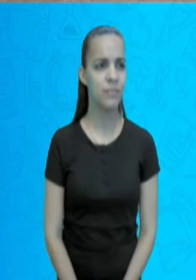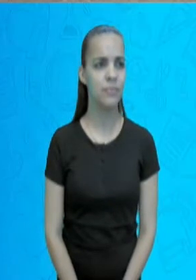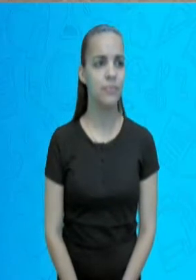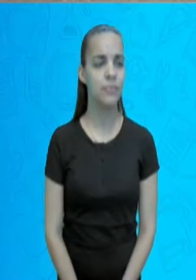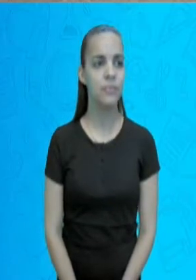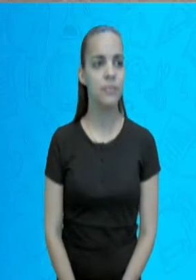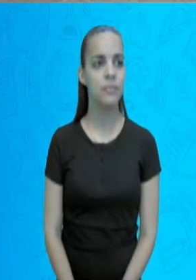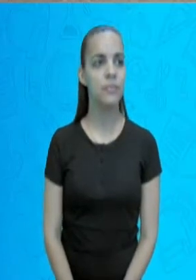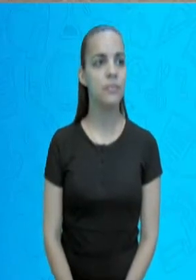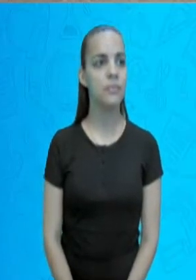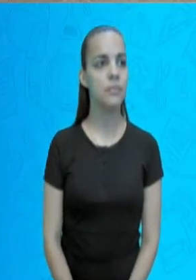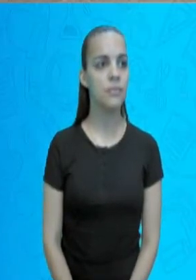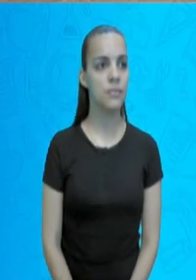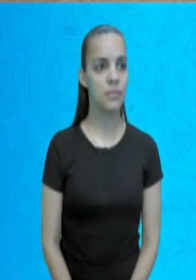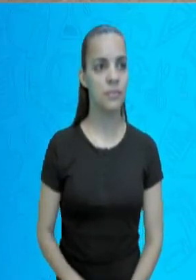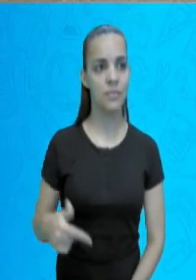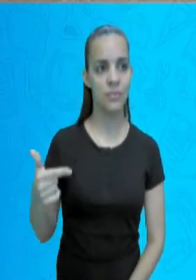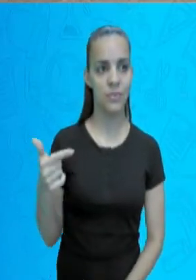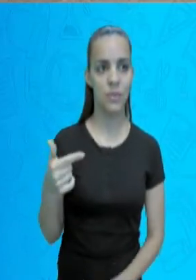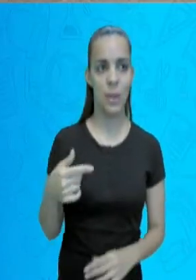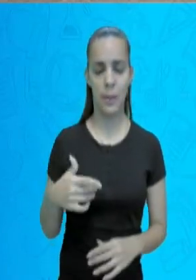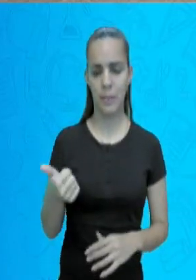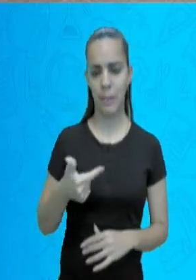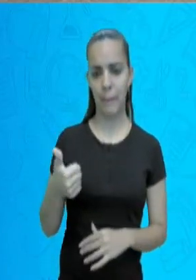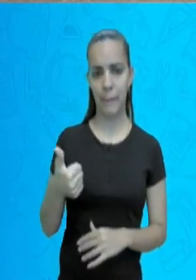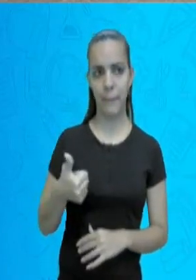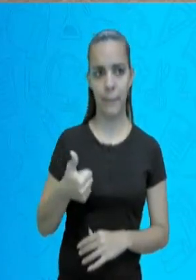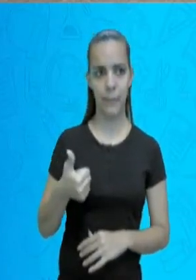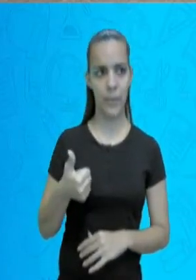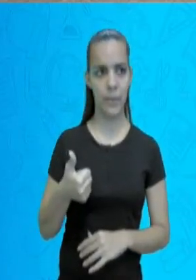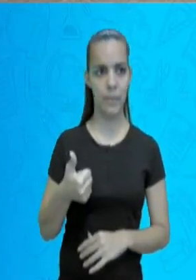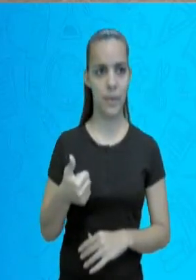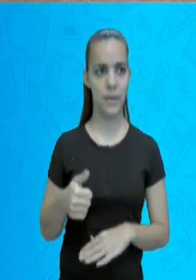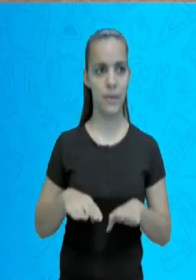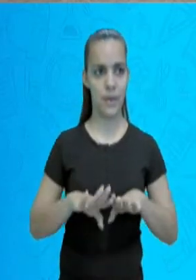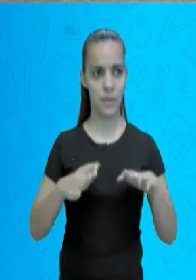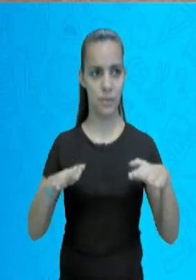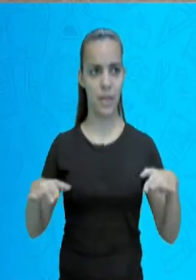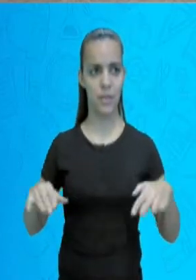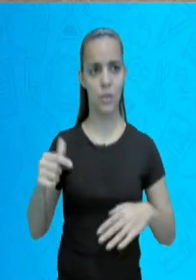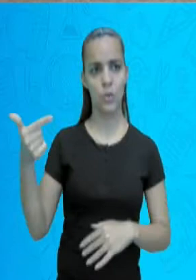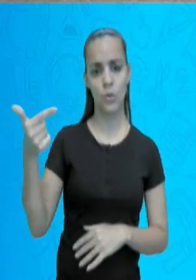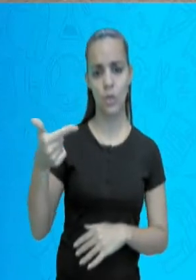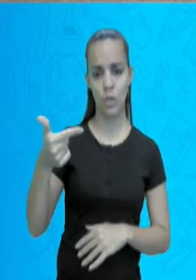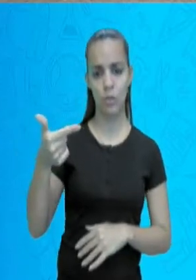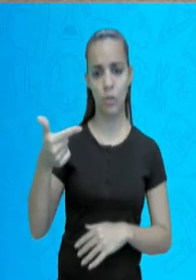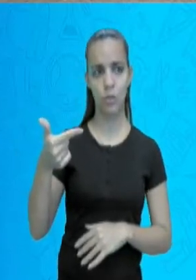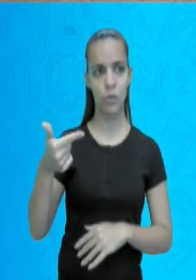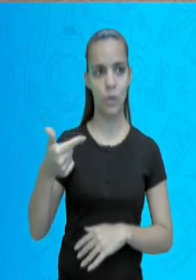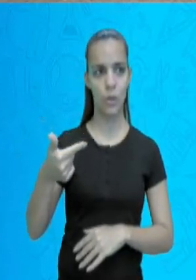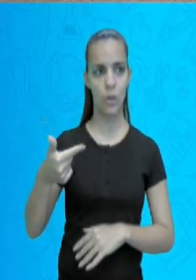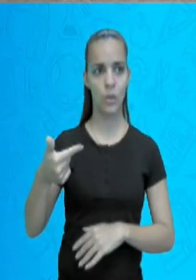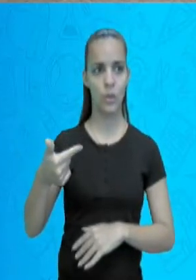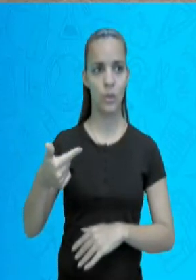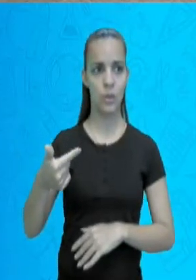Em segundo, os planaltos. Então, os nossos rios são, na sua maioria,